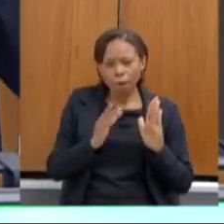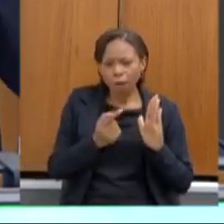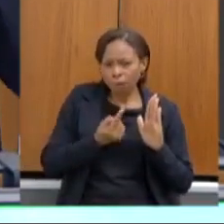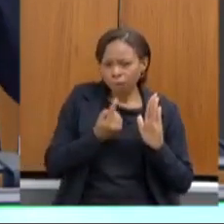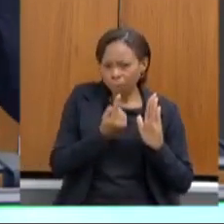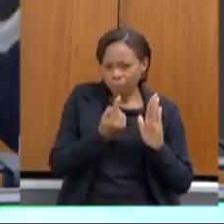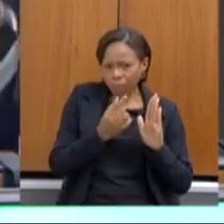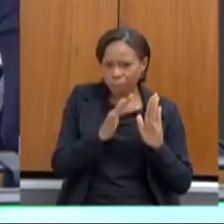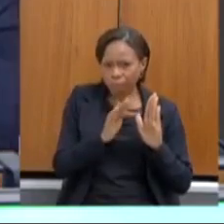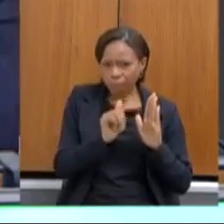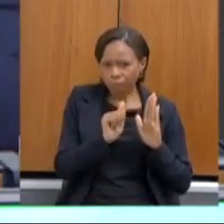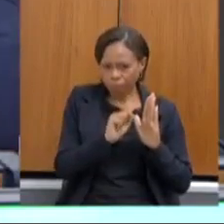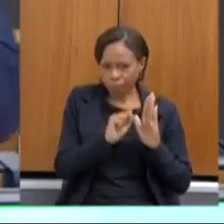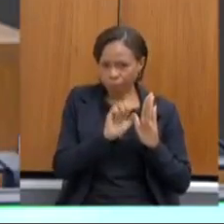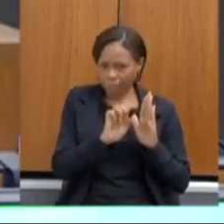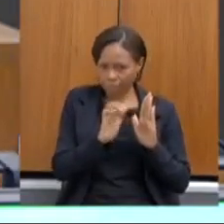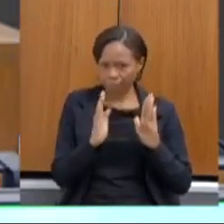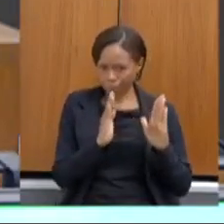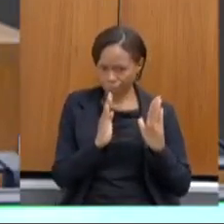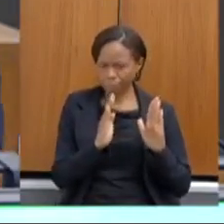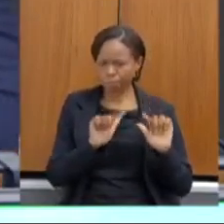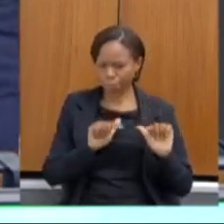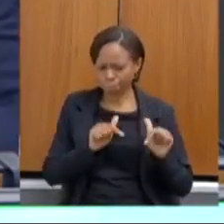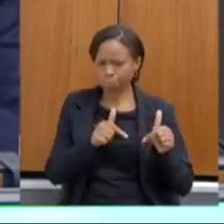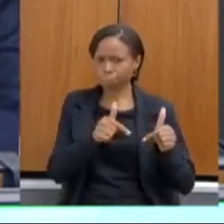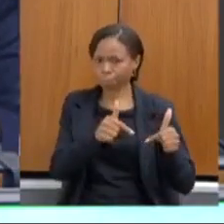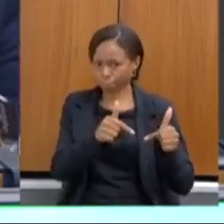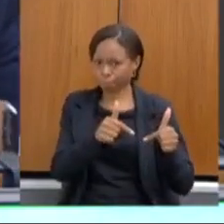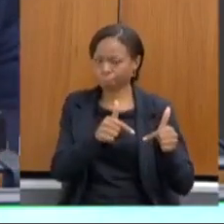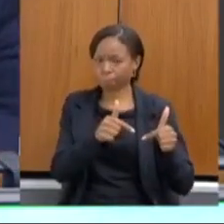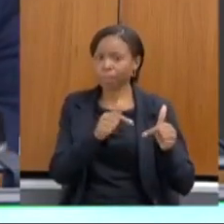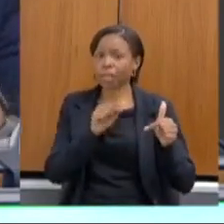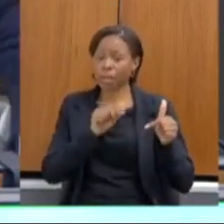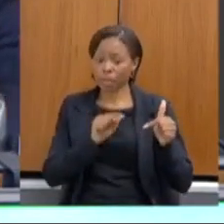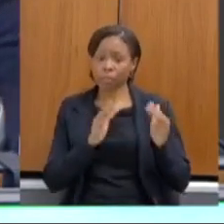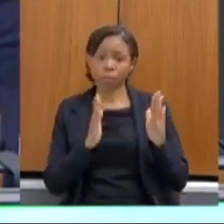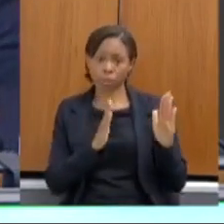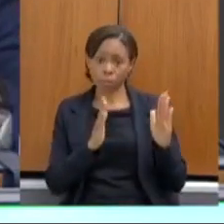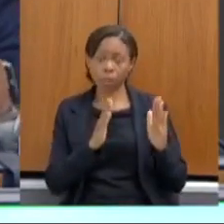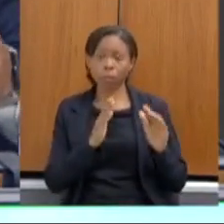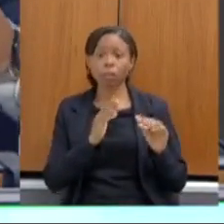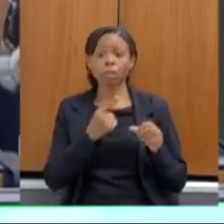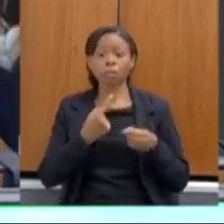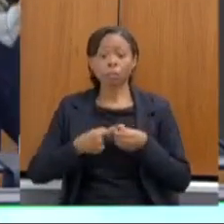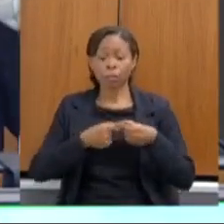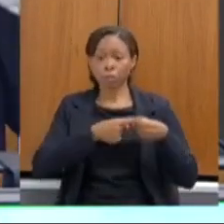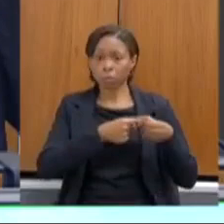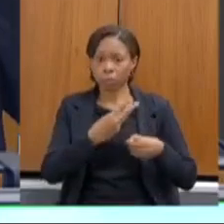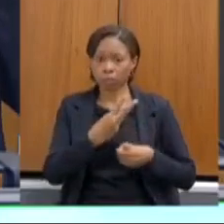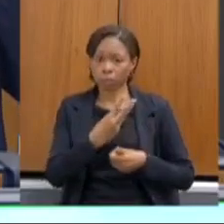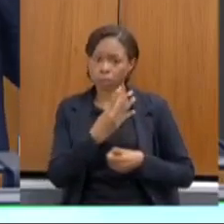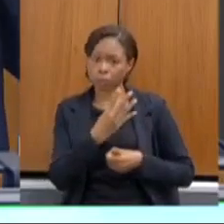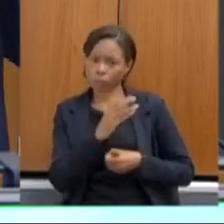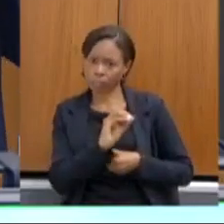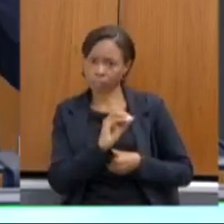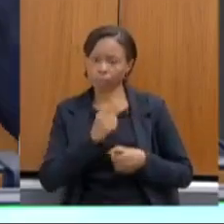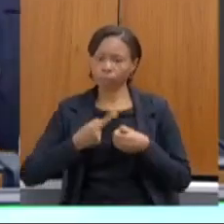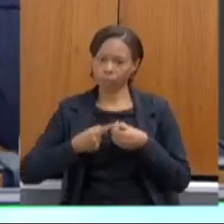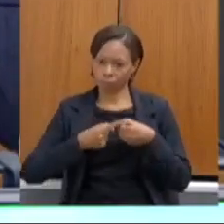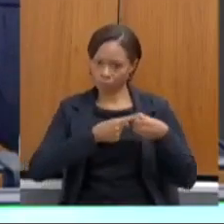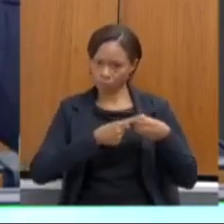e nessa situação nós tivemos é 340 municípios aderidos